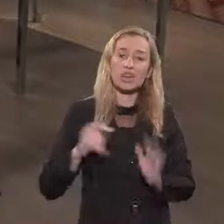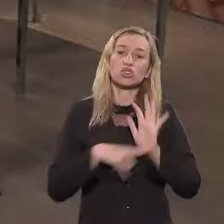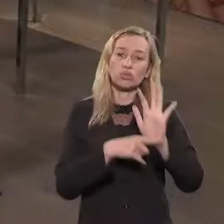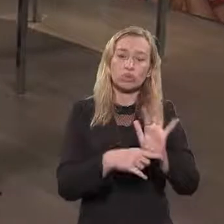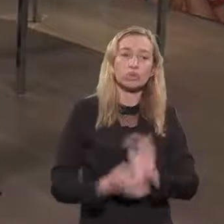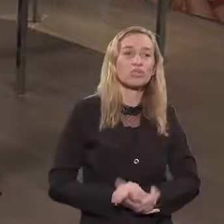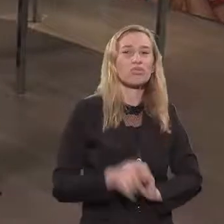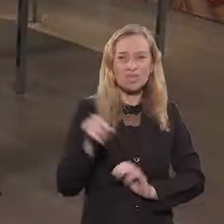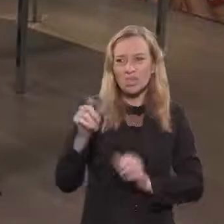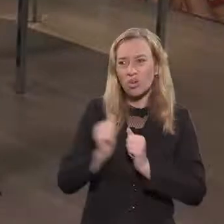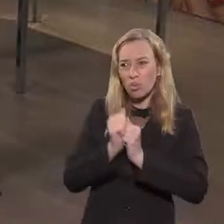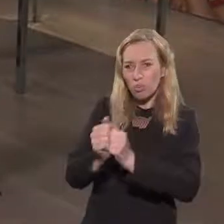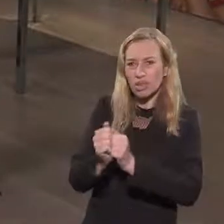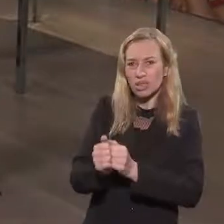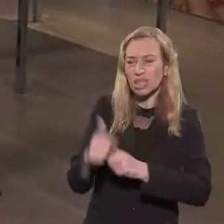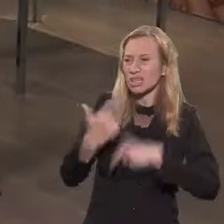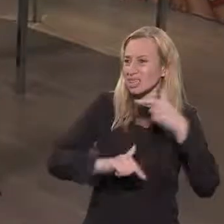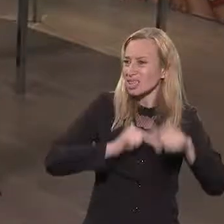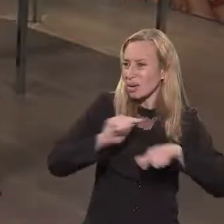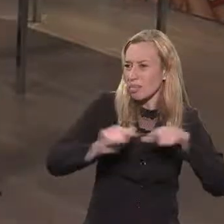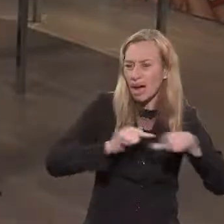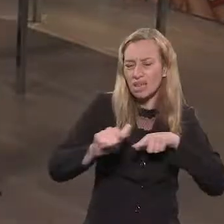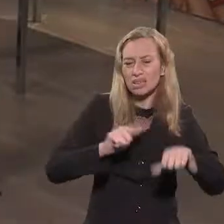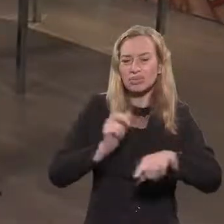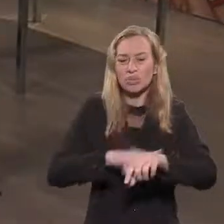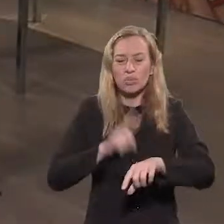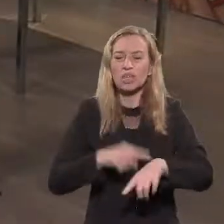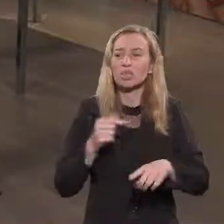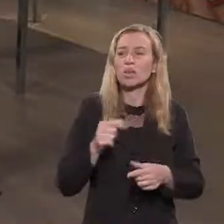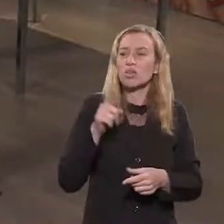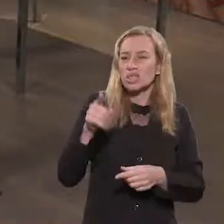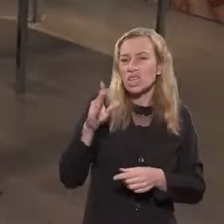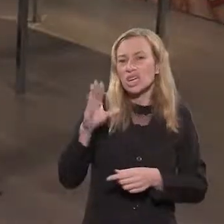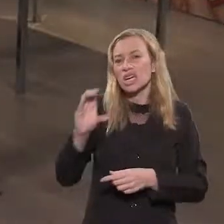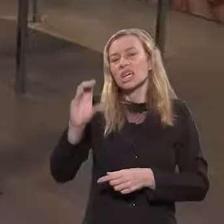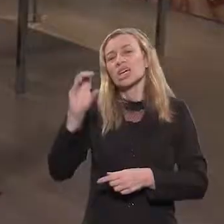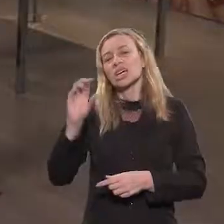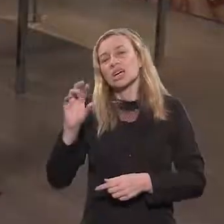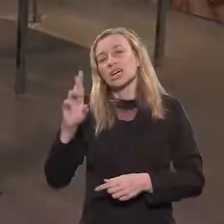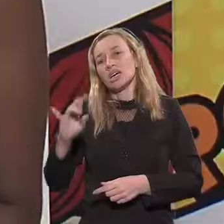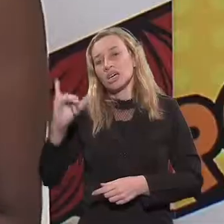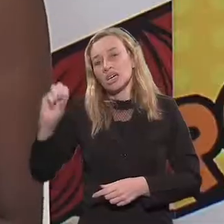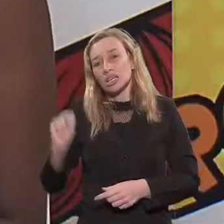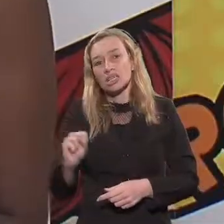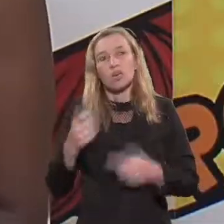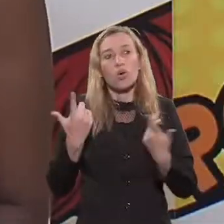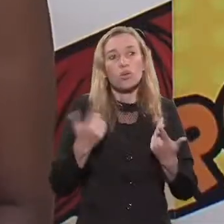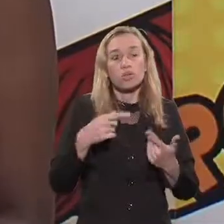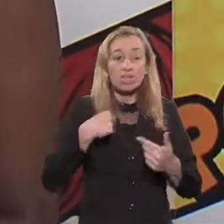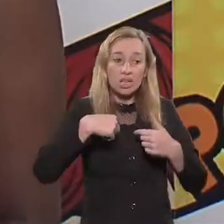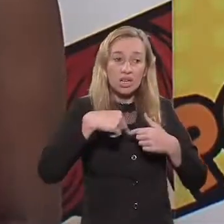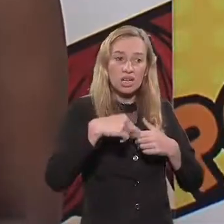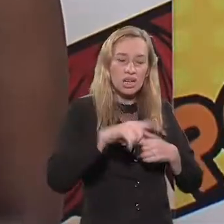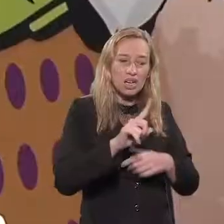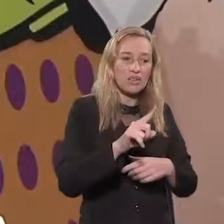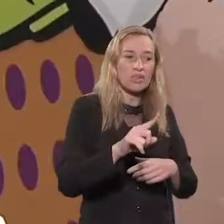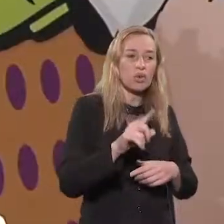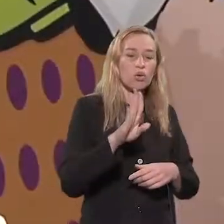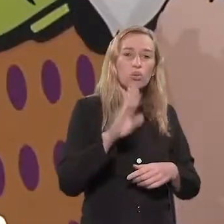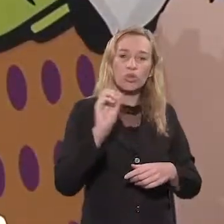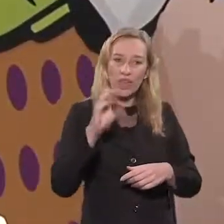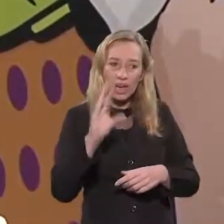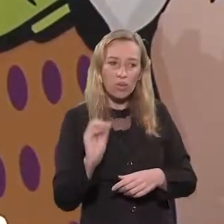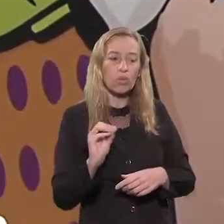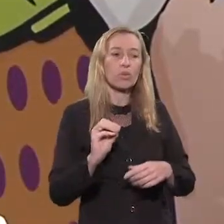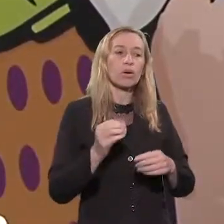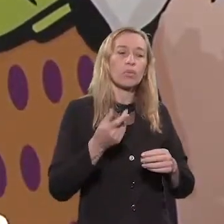essa realidade a partir do momento que trabalham bastante essa temática? Você, Cristiane, quando leva um boneco para essa mãe, né, para ela entregar